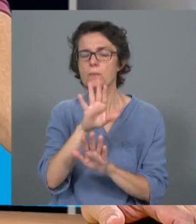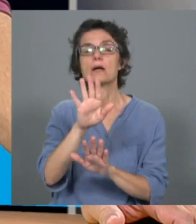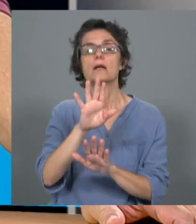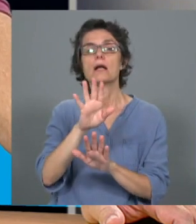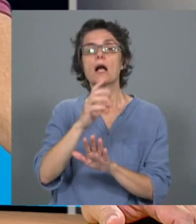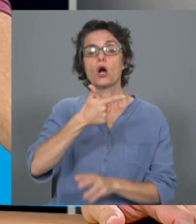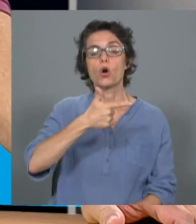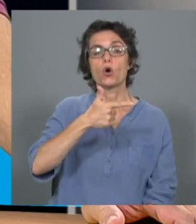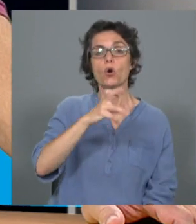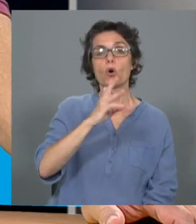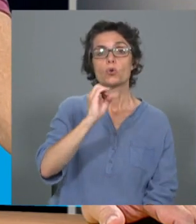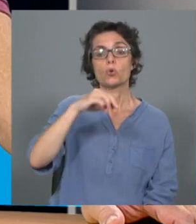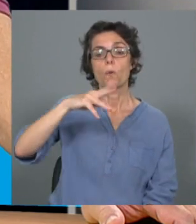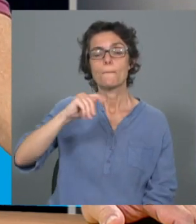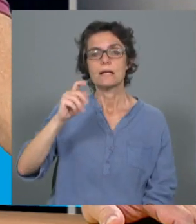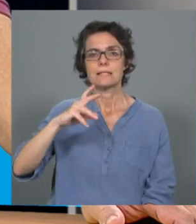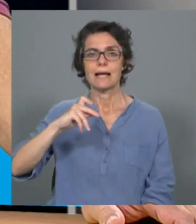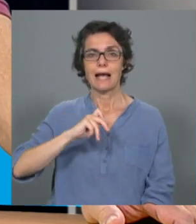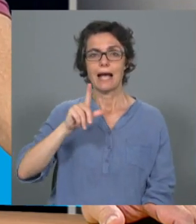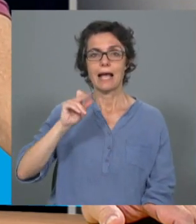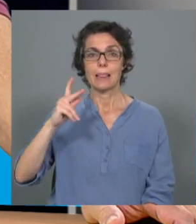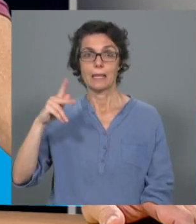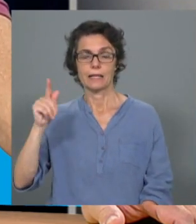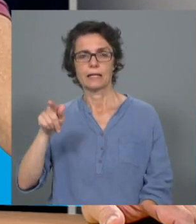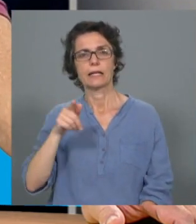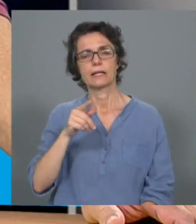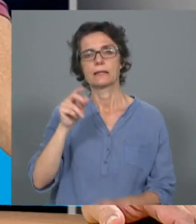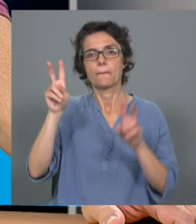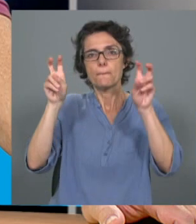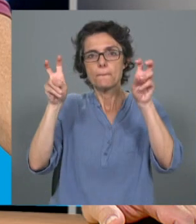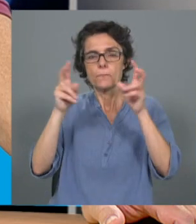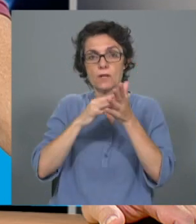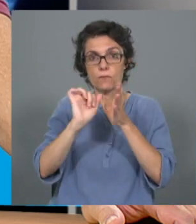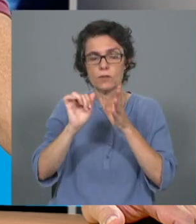desde há uns anos que anda muito na berra. E ele escreveu um livro que é Paciência com Deus.